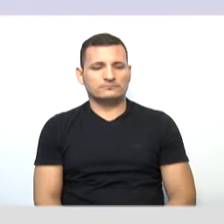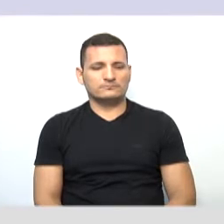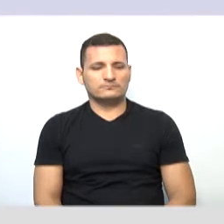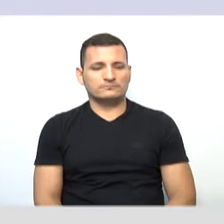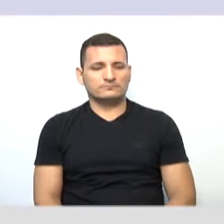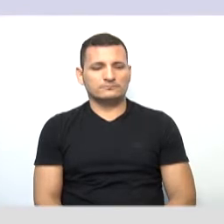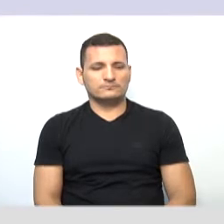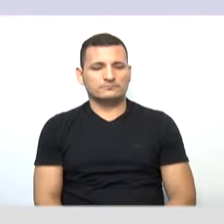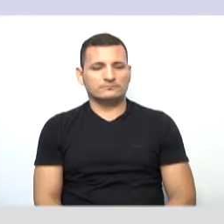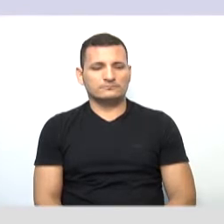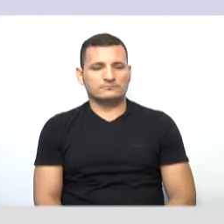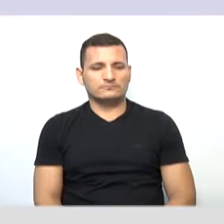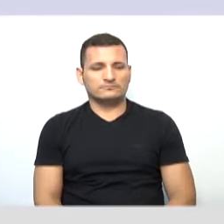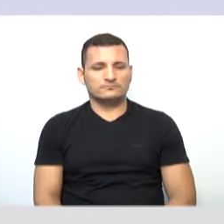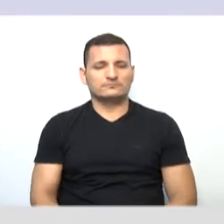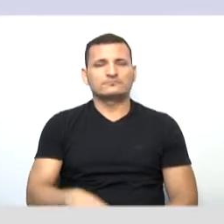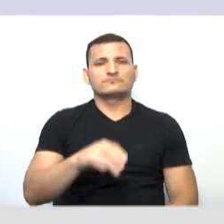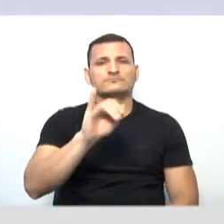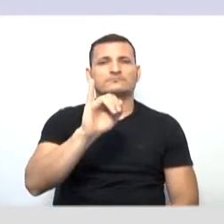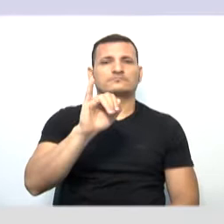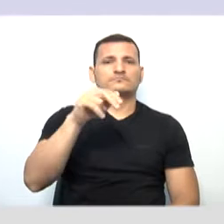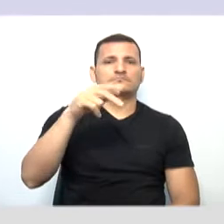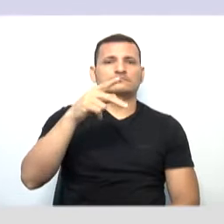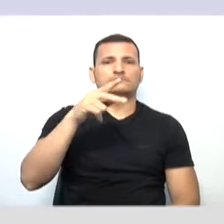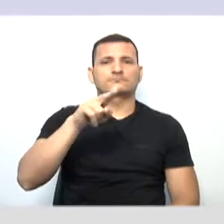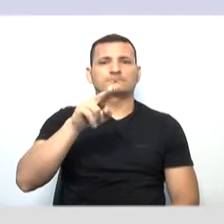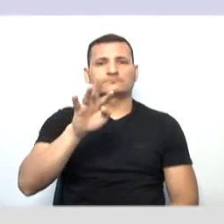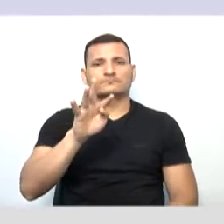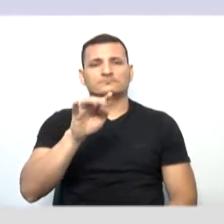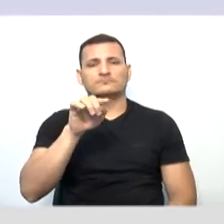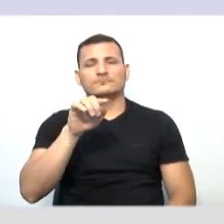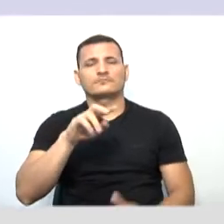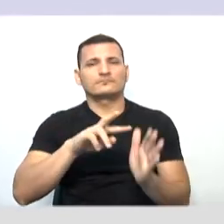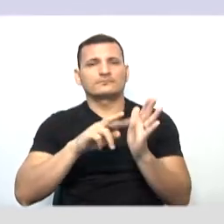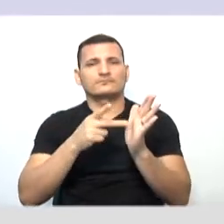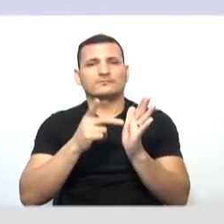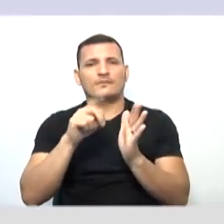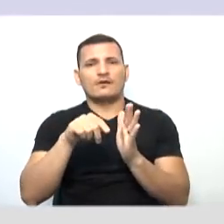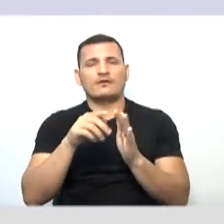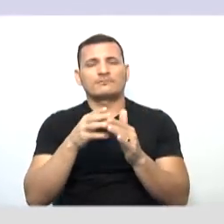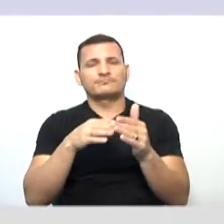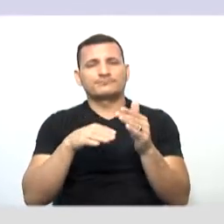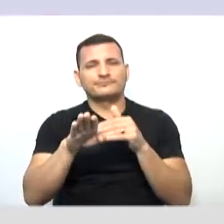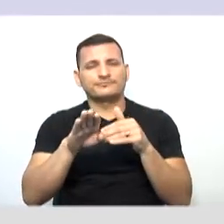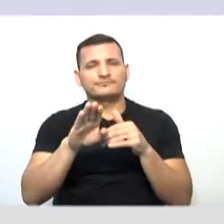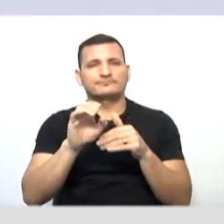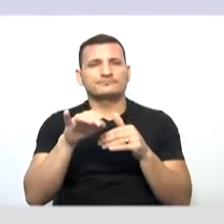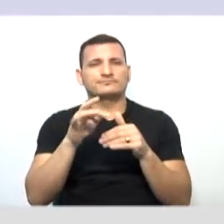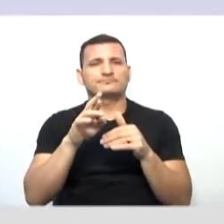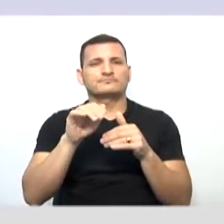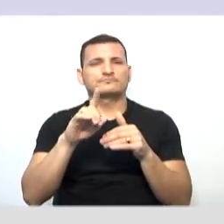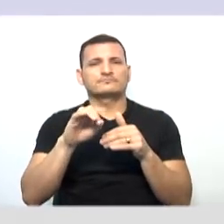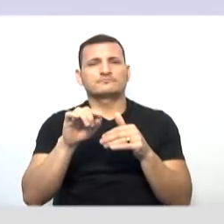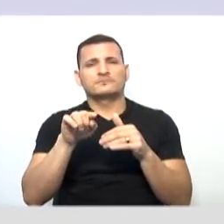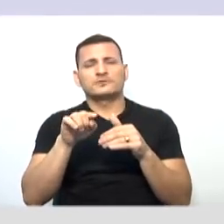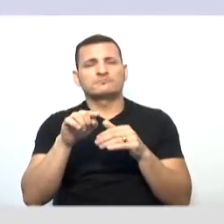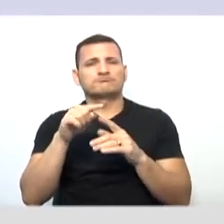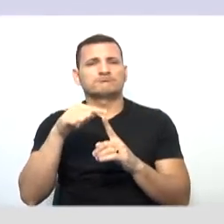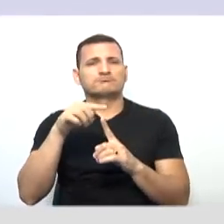type. Input quer dizer que vai ter uma entrada. O type, qual é o tipo dessa